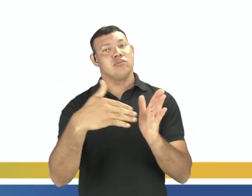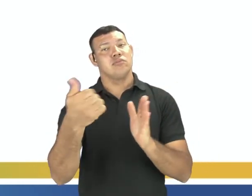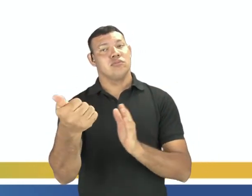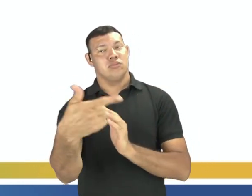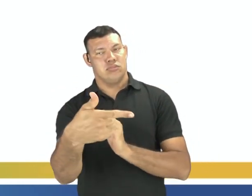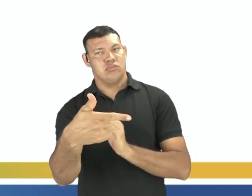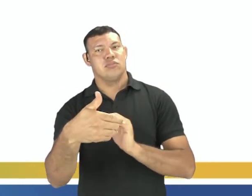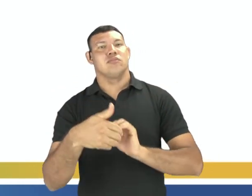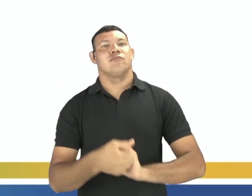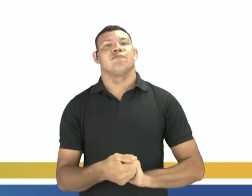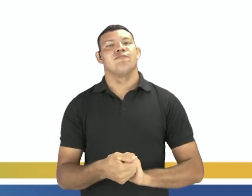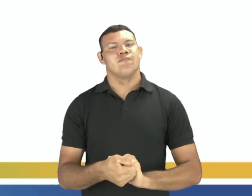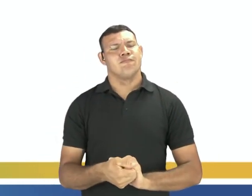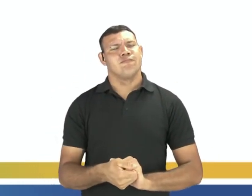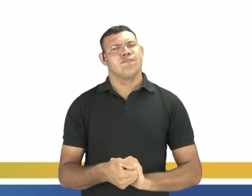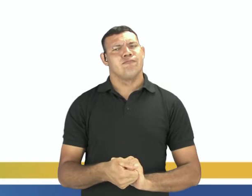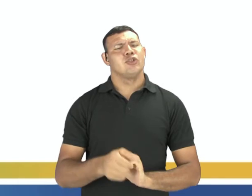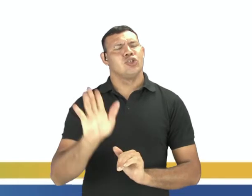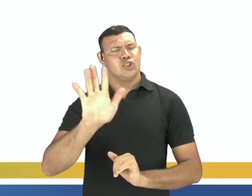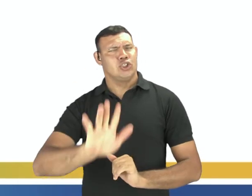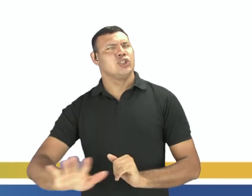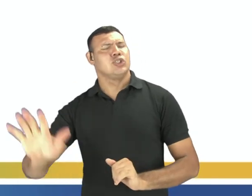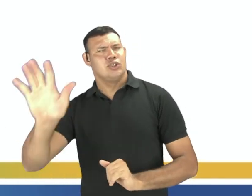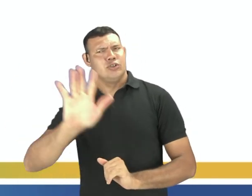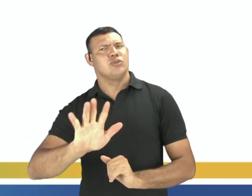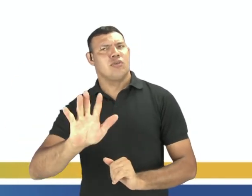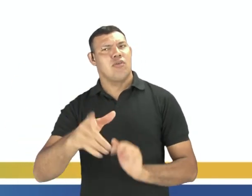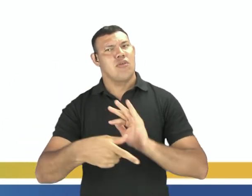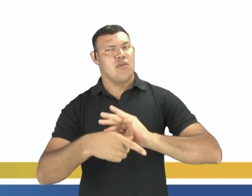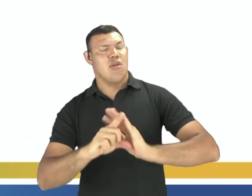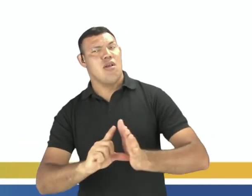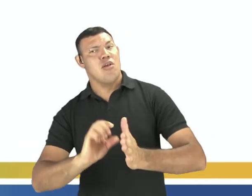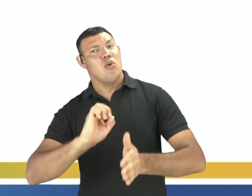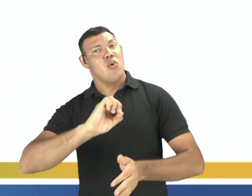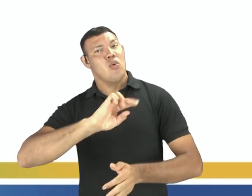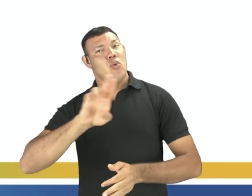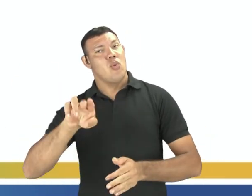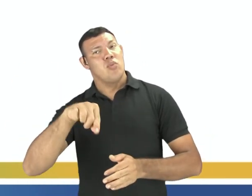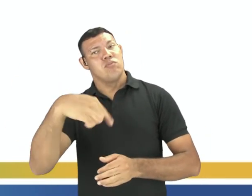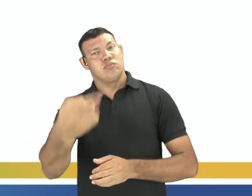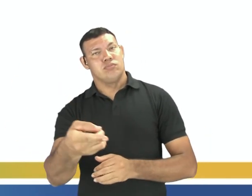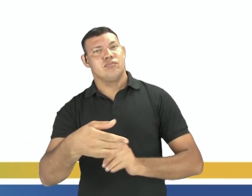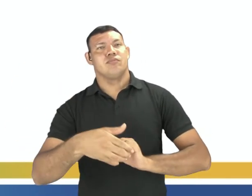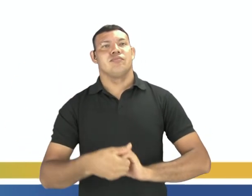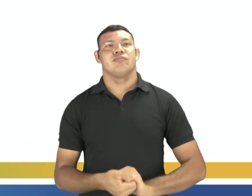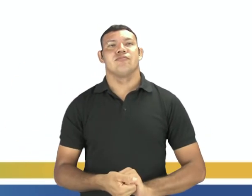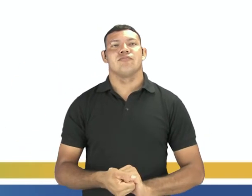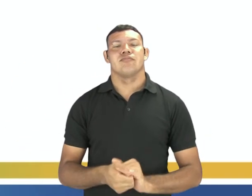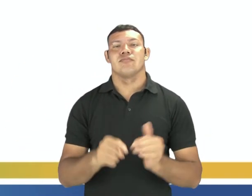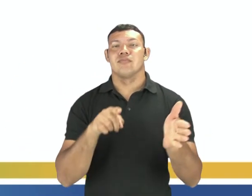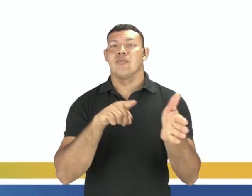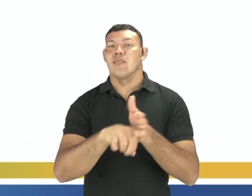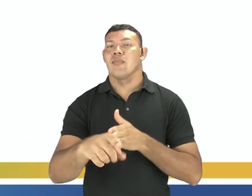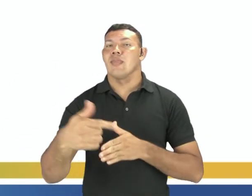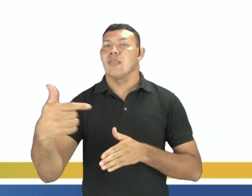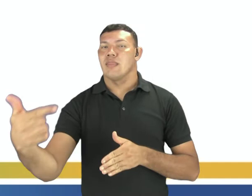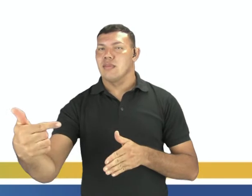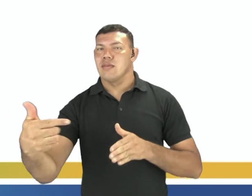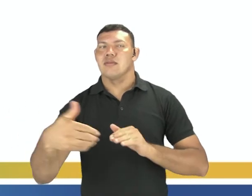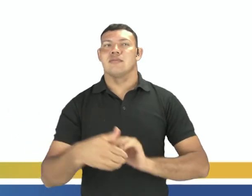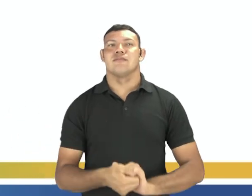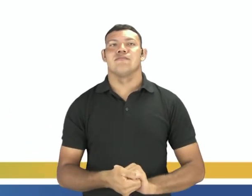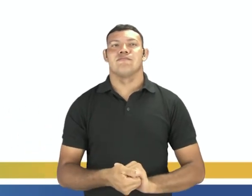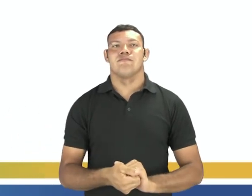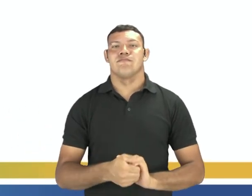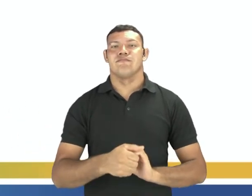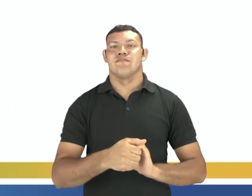Geralmente acontece, mas pode acontecer antes ou depois. Vamos ao segundo exercício.